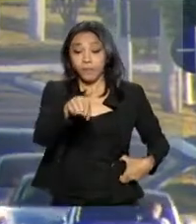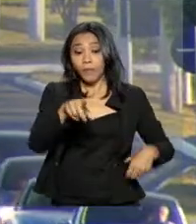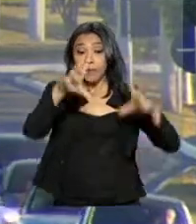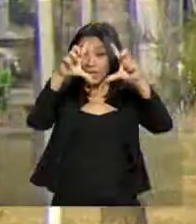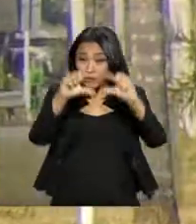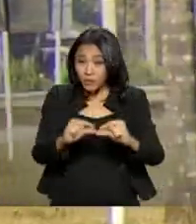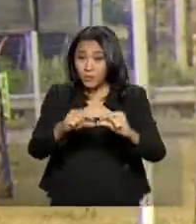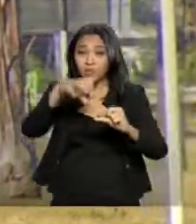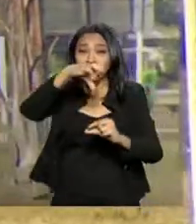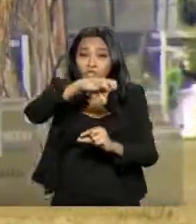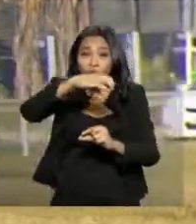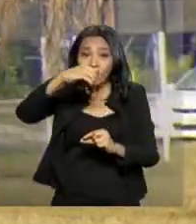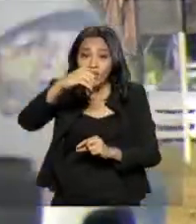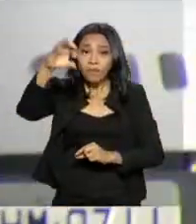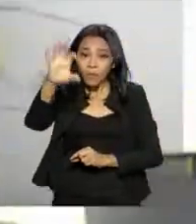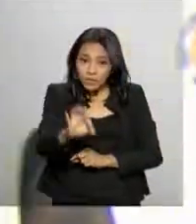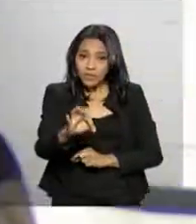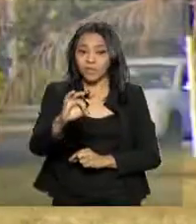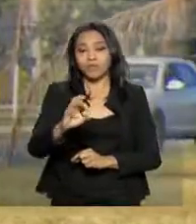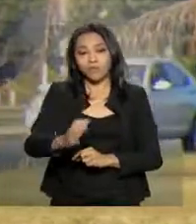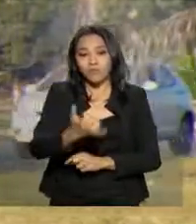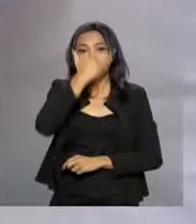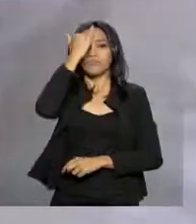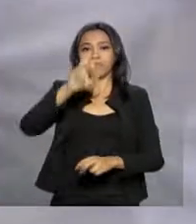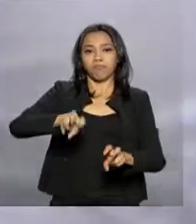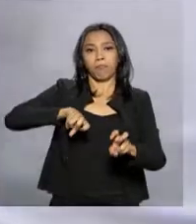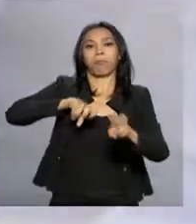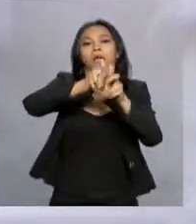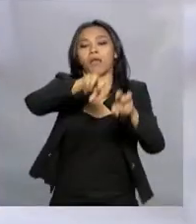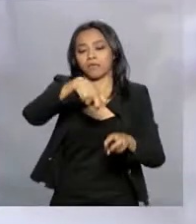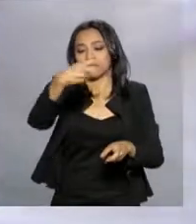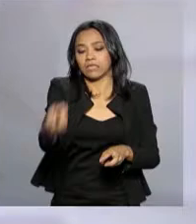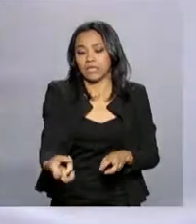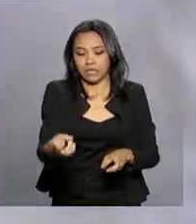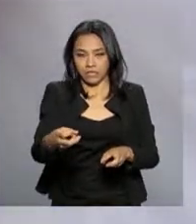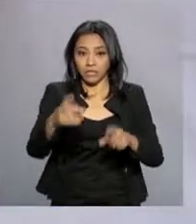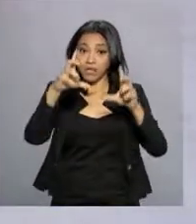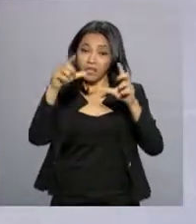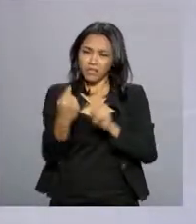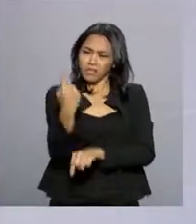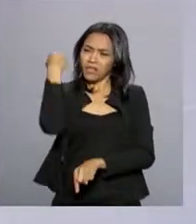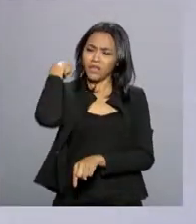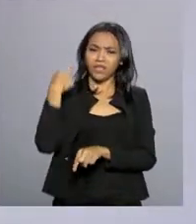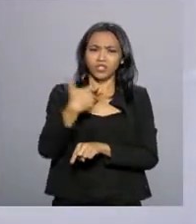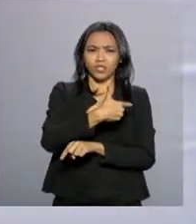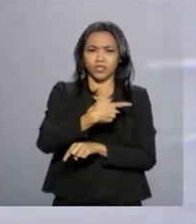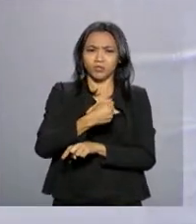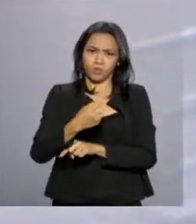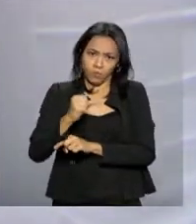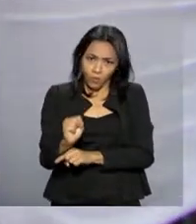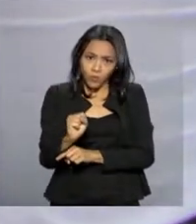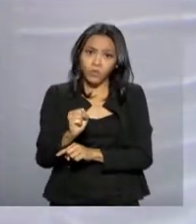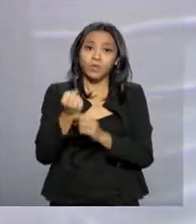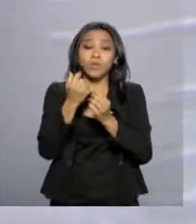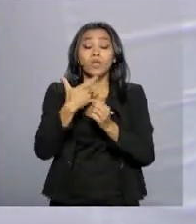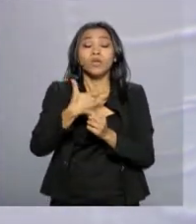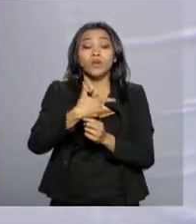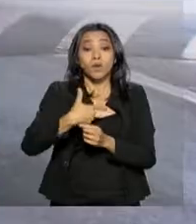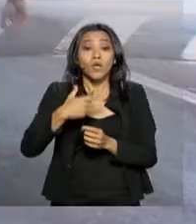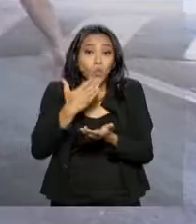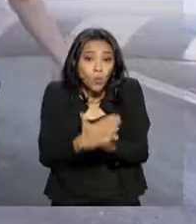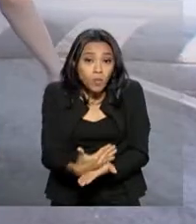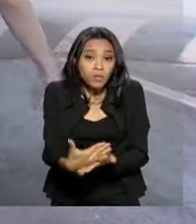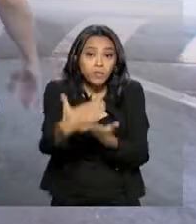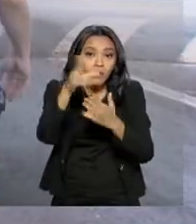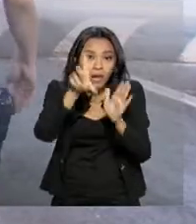em 90% os efeitos de acidentes desde 2008 quando a lei da cadeirinha entrou em vigor até agora